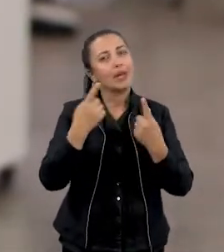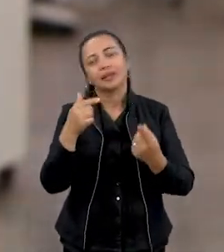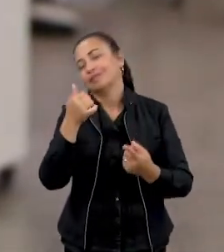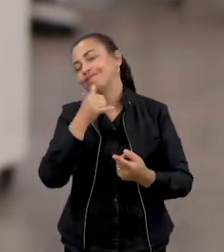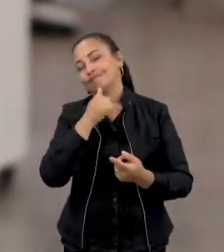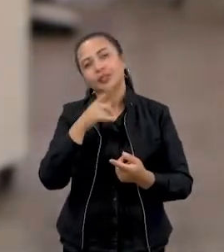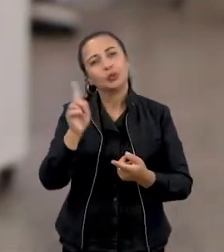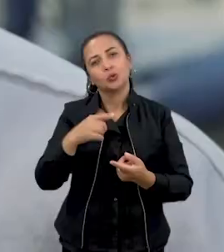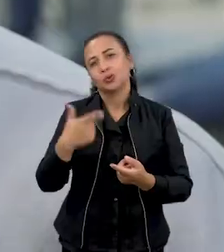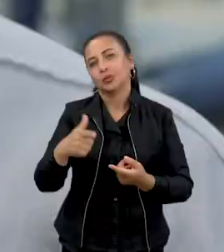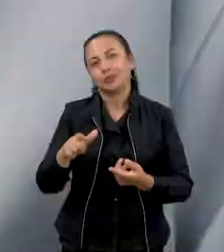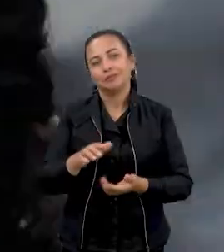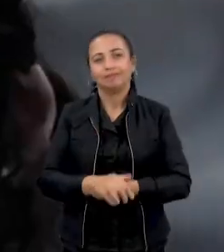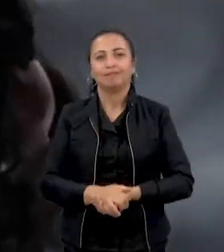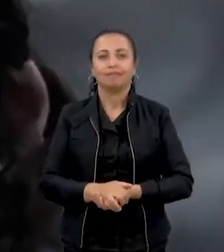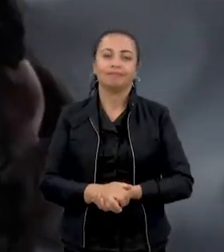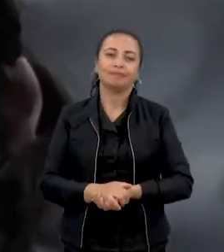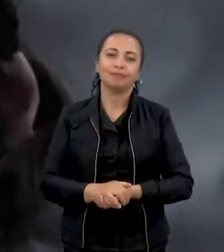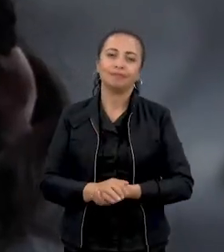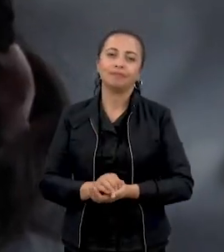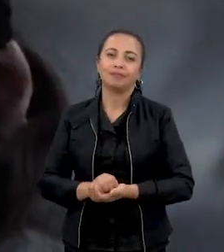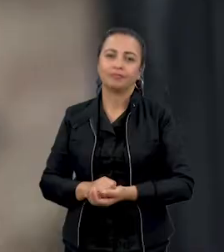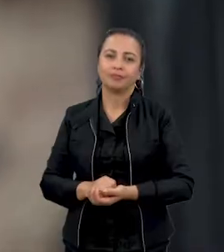Infelizmente, a gente não tem.